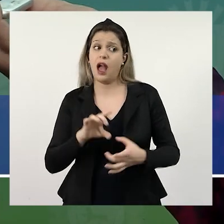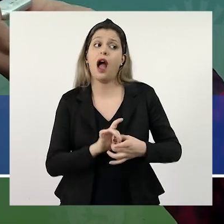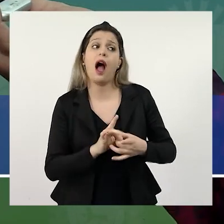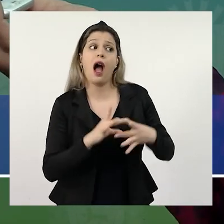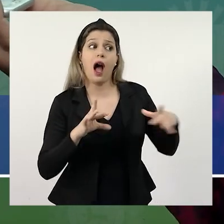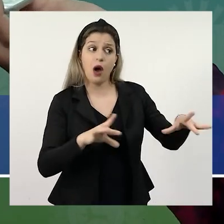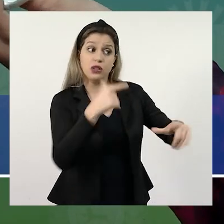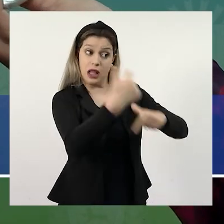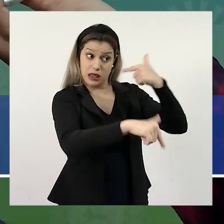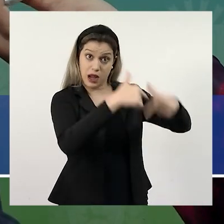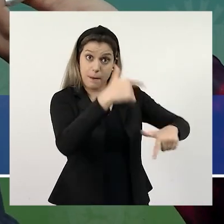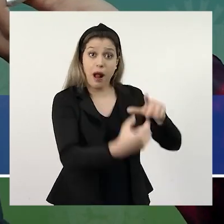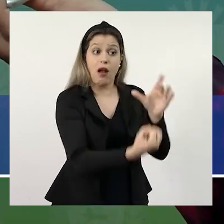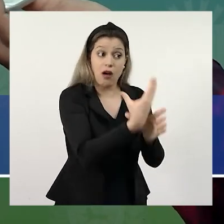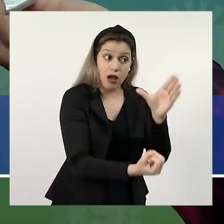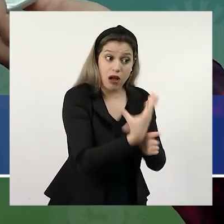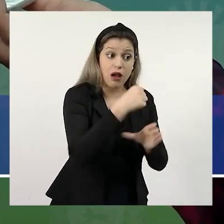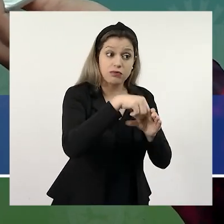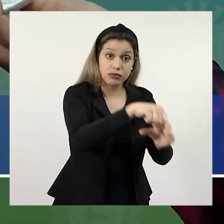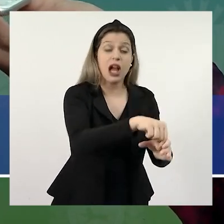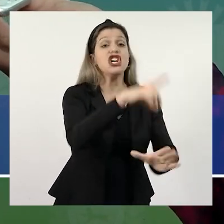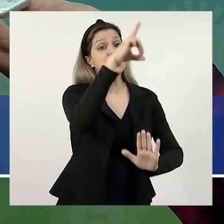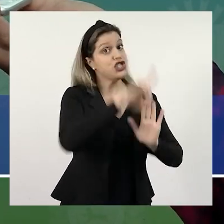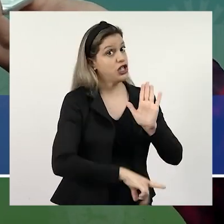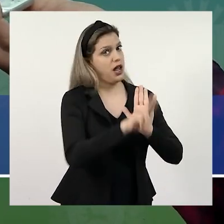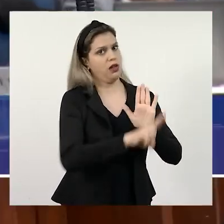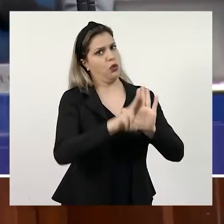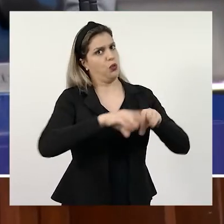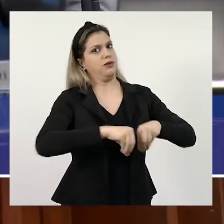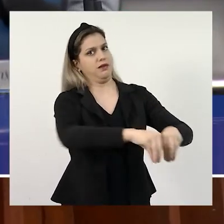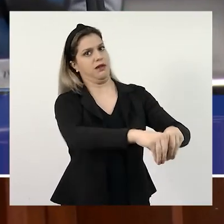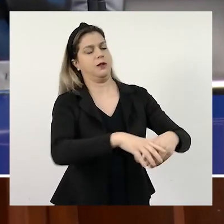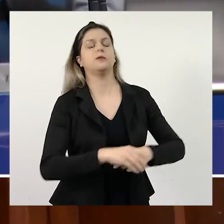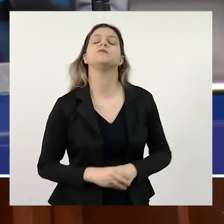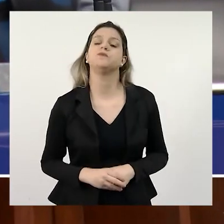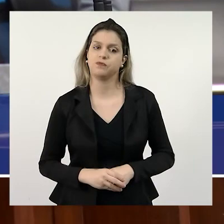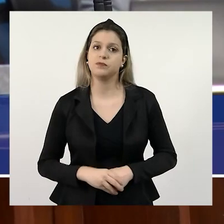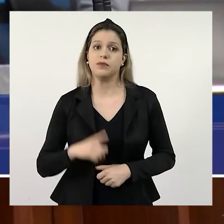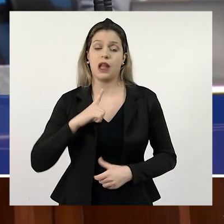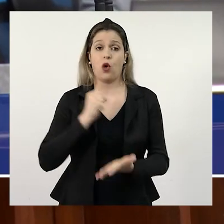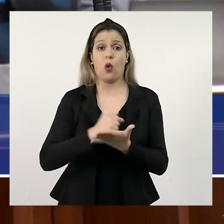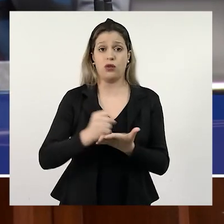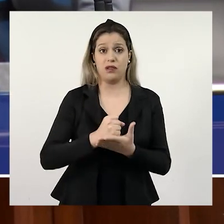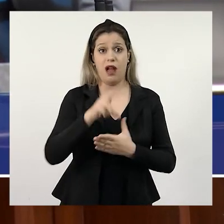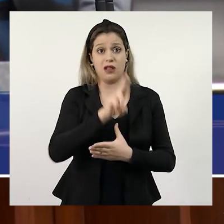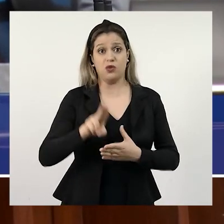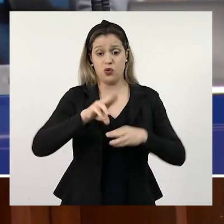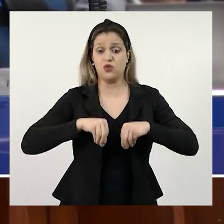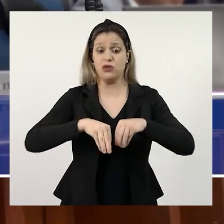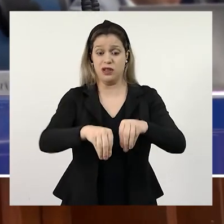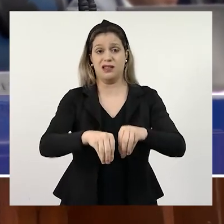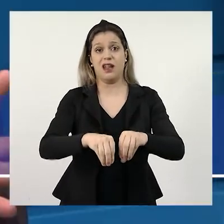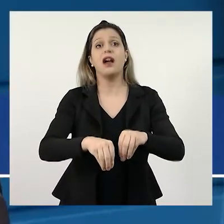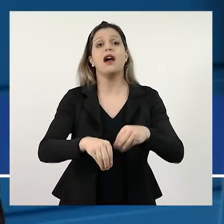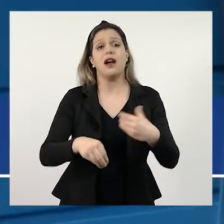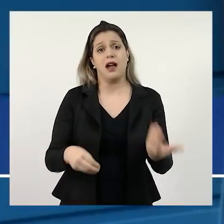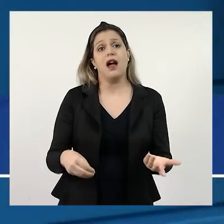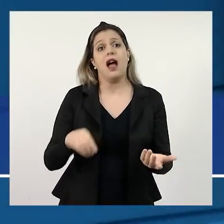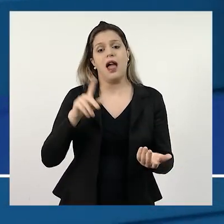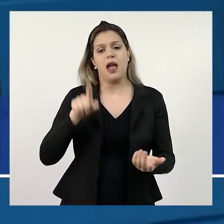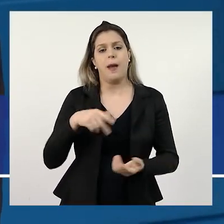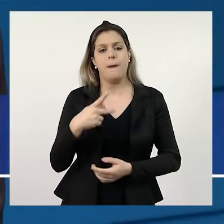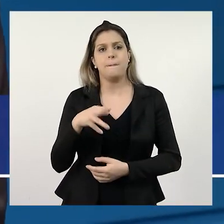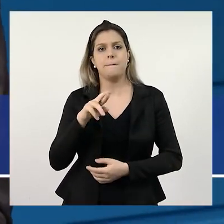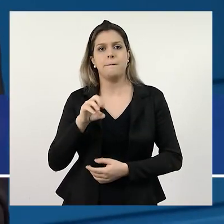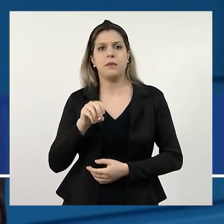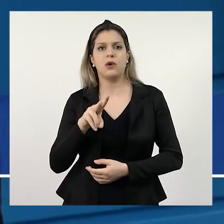trabalhando e produzindo, o direito dele usar a terra. Os contratos de concessão de uso da terra são provisórios e, para o deputado Barbosinha,